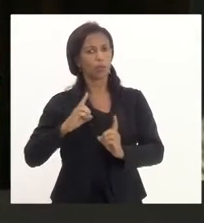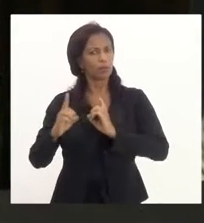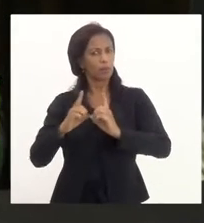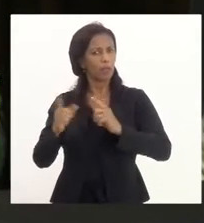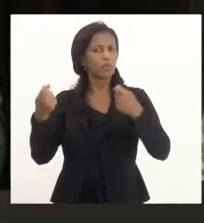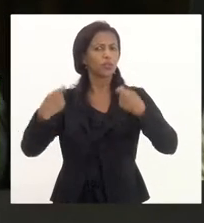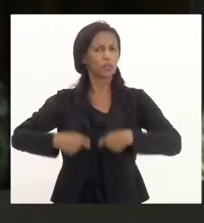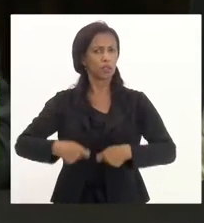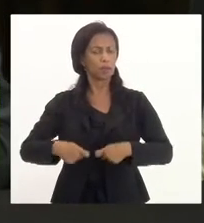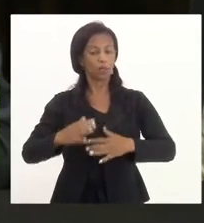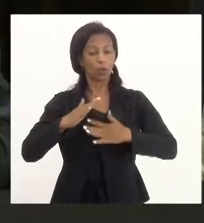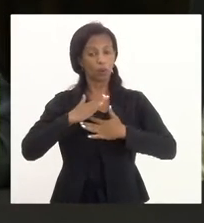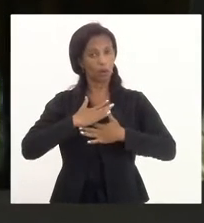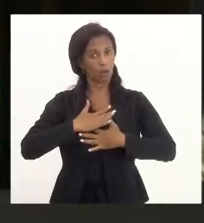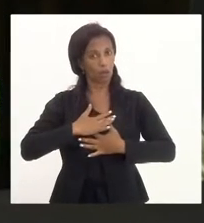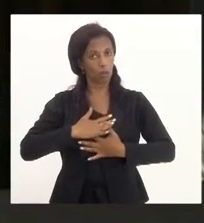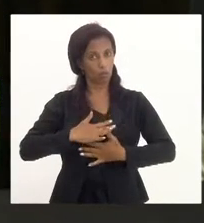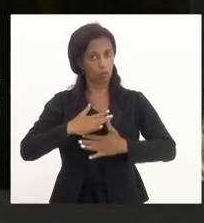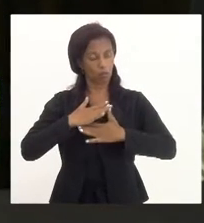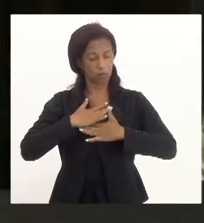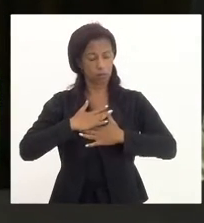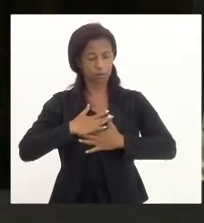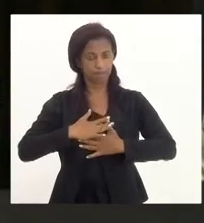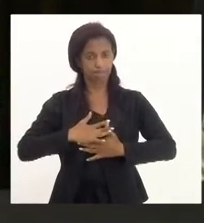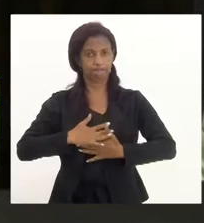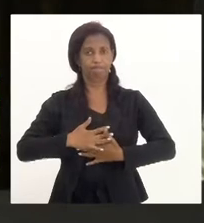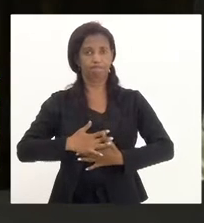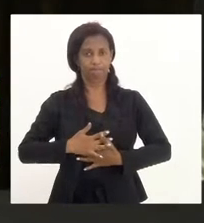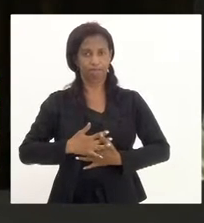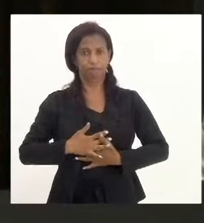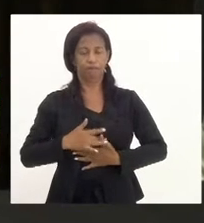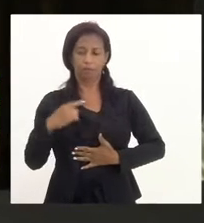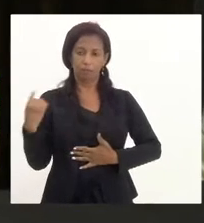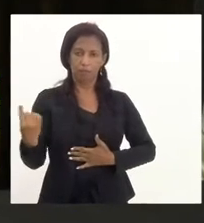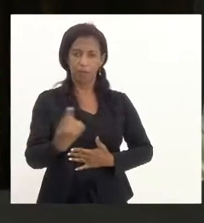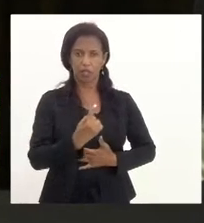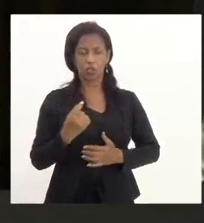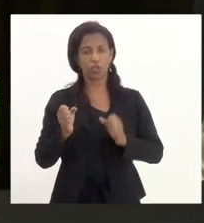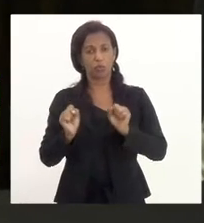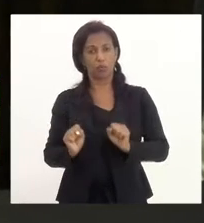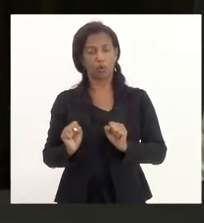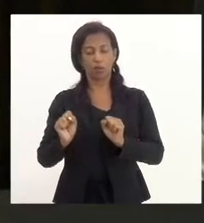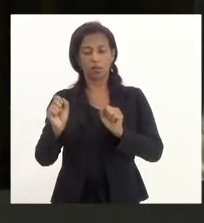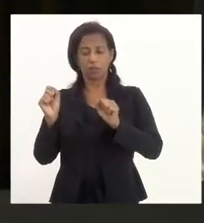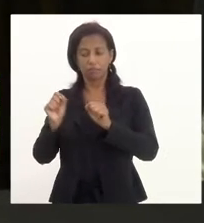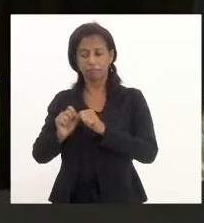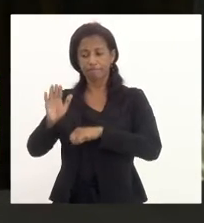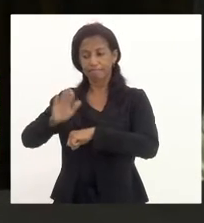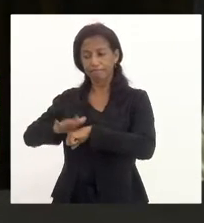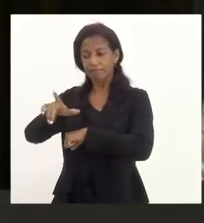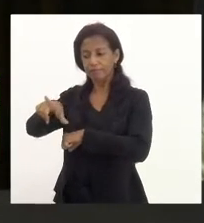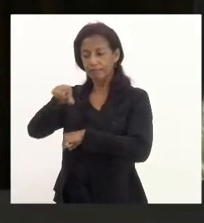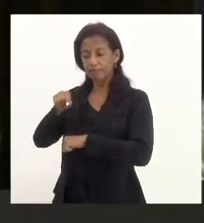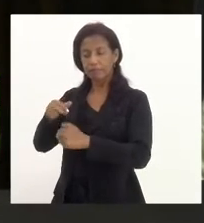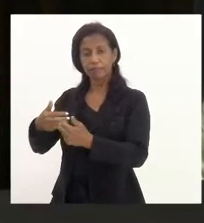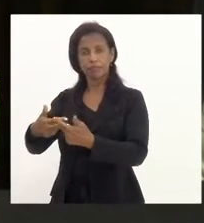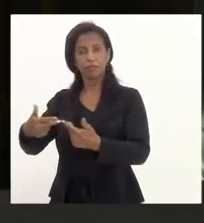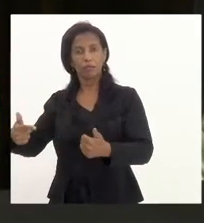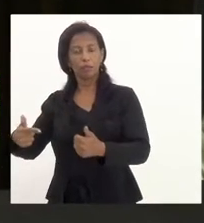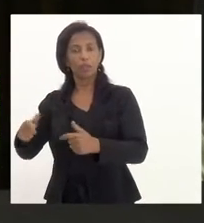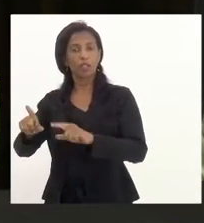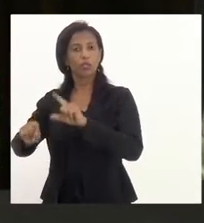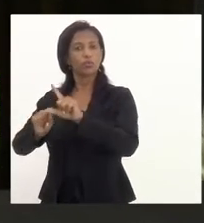é um debate tem que ser feito com calma né com tranquilidade é para que a gente possa fazer as melhores escolhas for possível